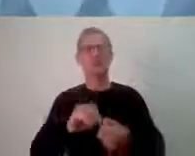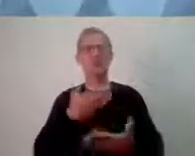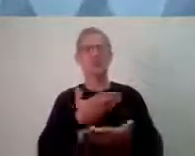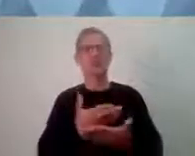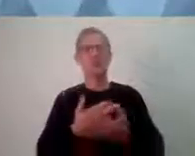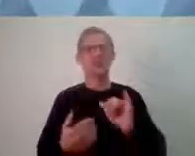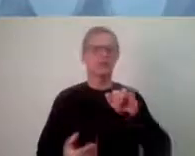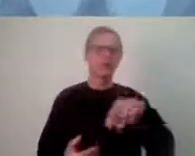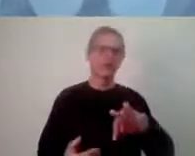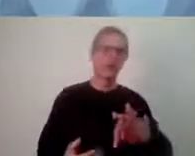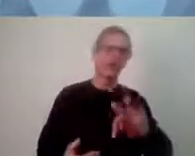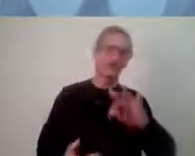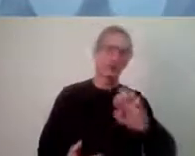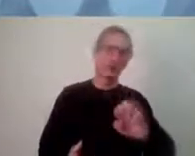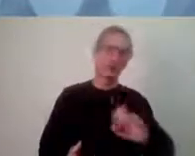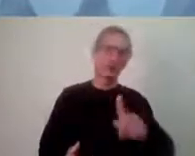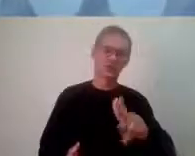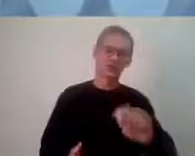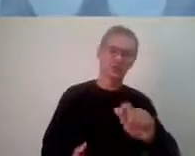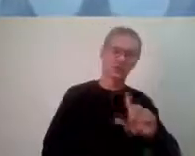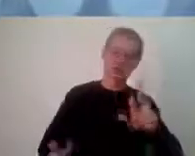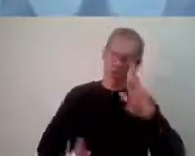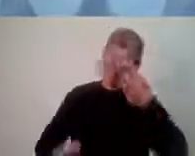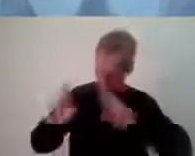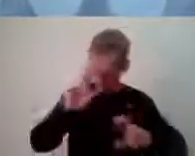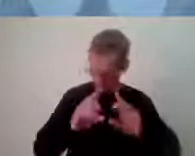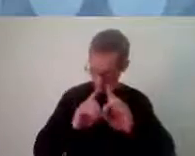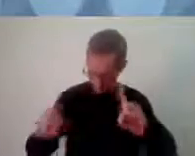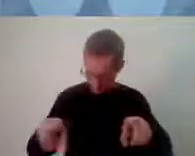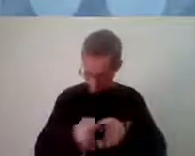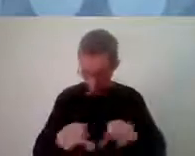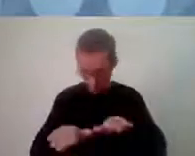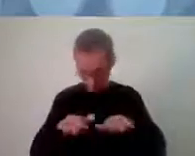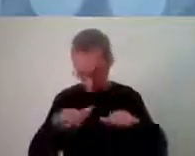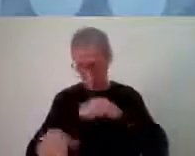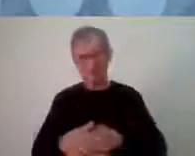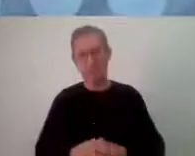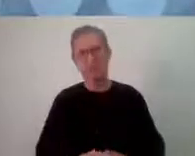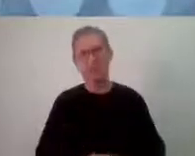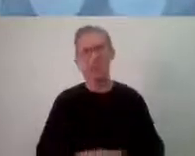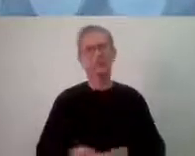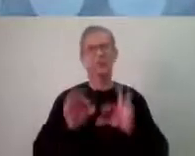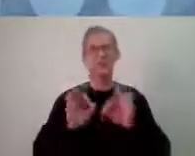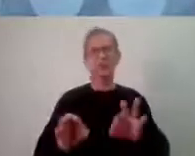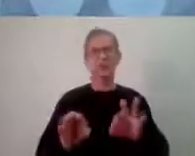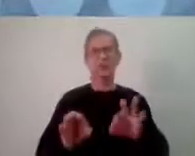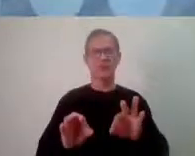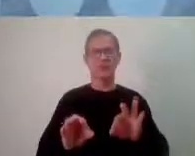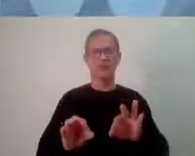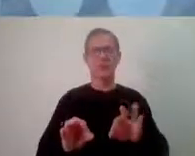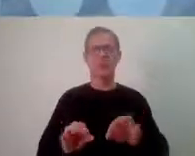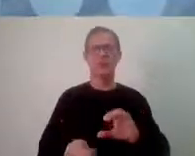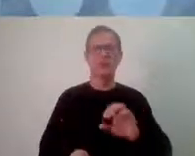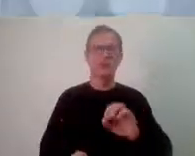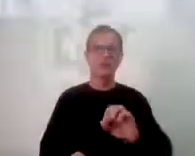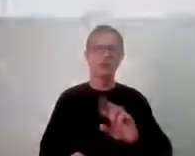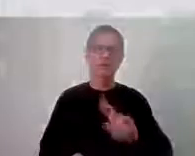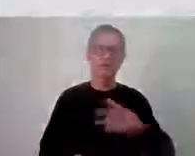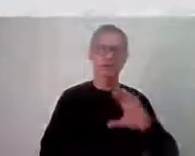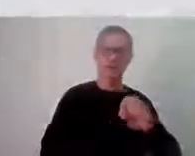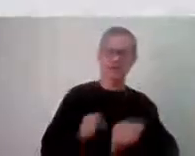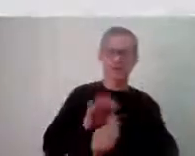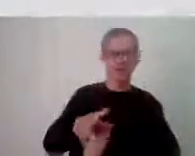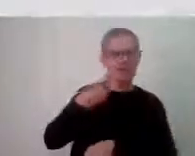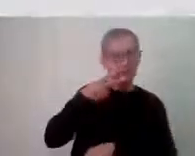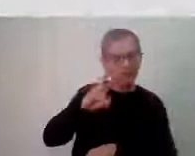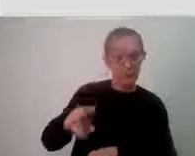das integrais para verificar qual que é a distância e qual que é o deslocamento, por exemplo, de um determinado corpo. Acompanhe no quadro a nossa